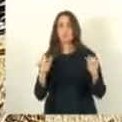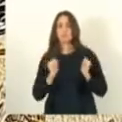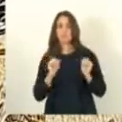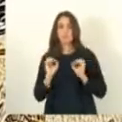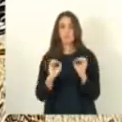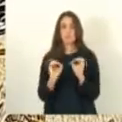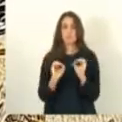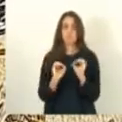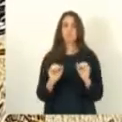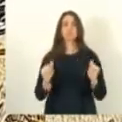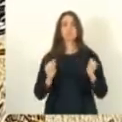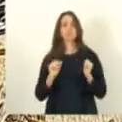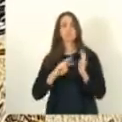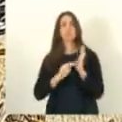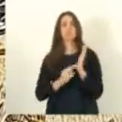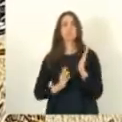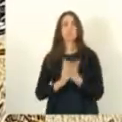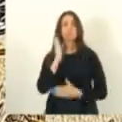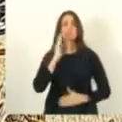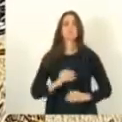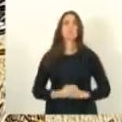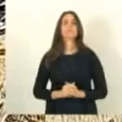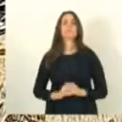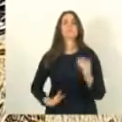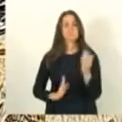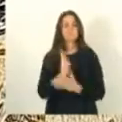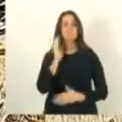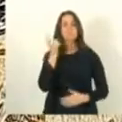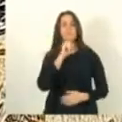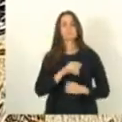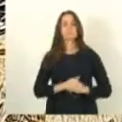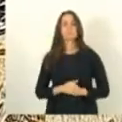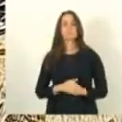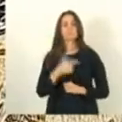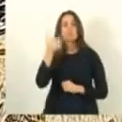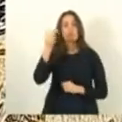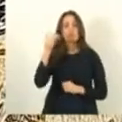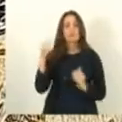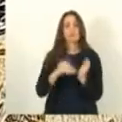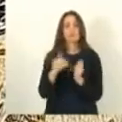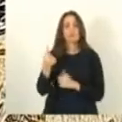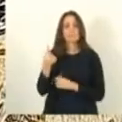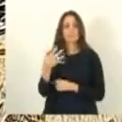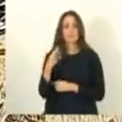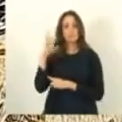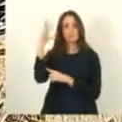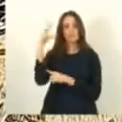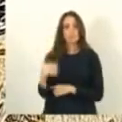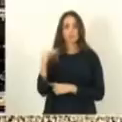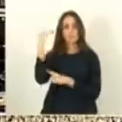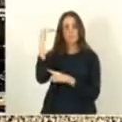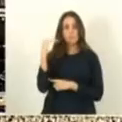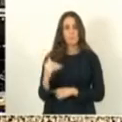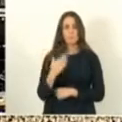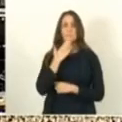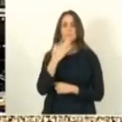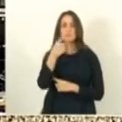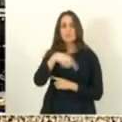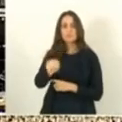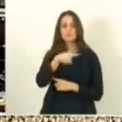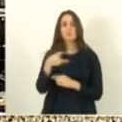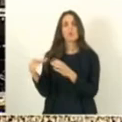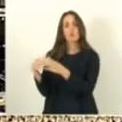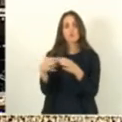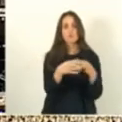os deputados que aprovam permaneçam como se encontram, contrários, manifestem. Aprovado. Do item 20 ao 64, trata-se de indicações das